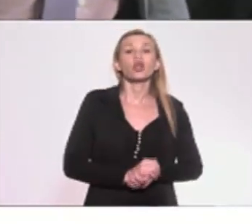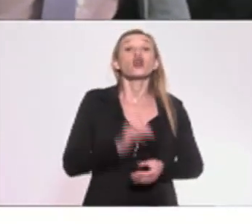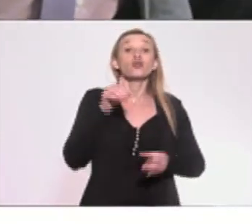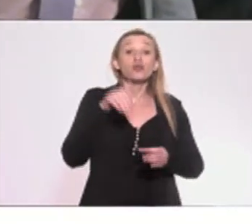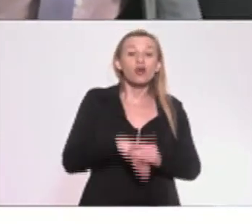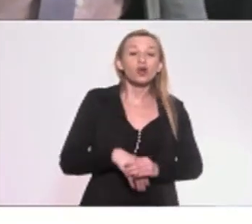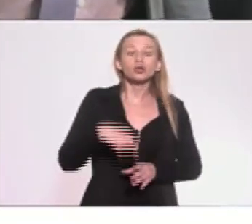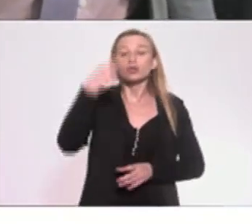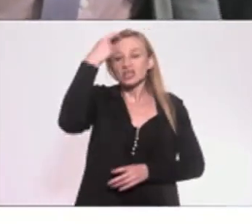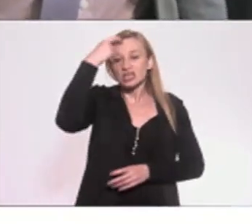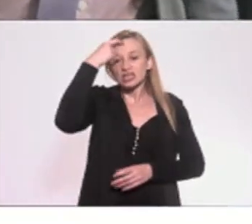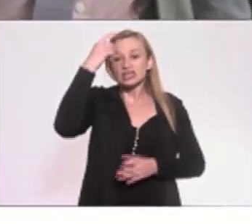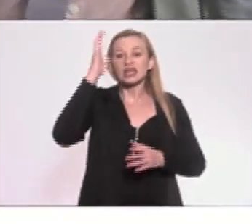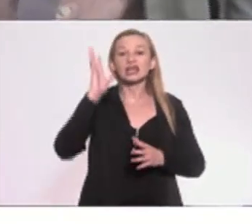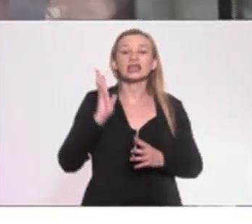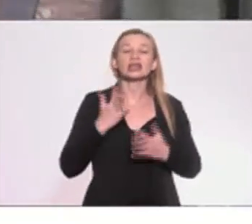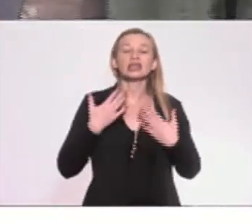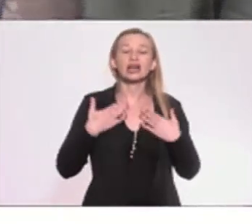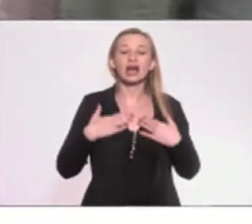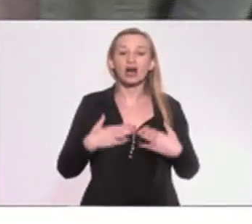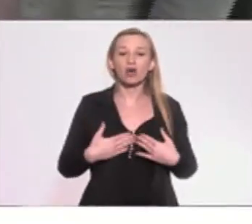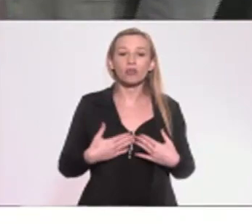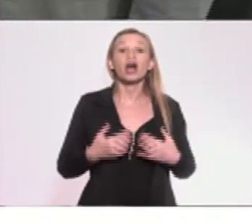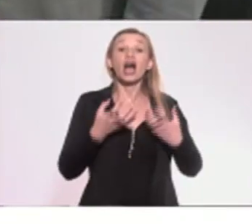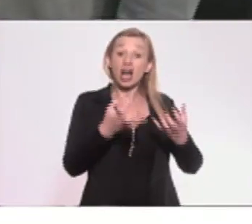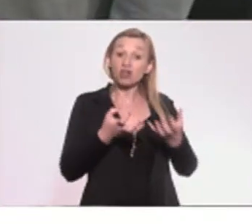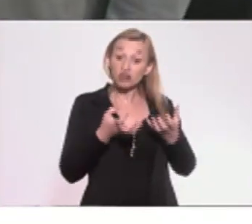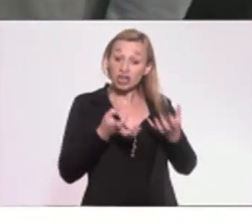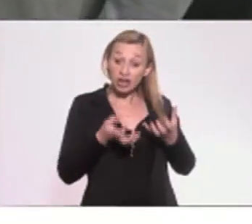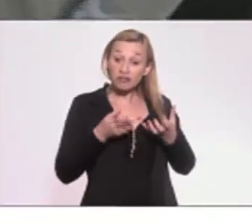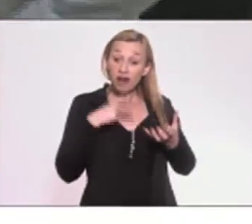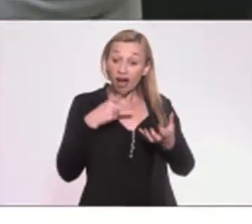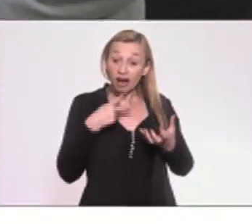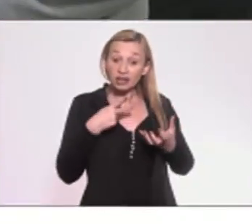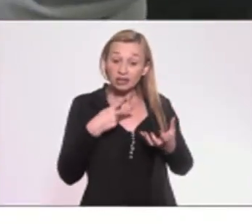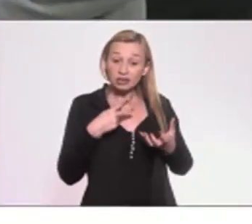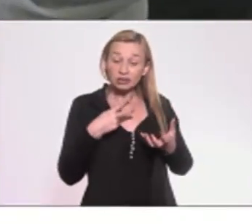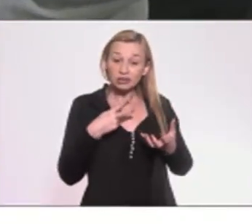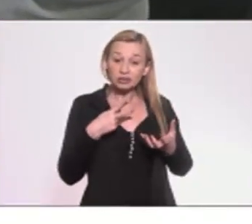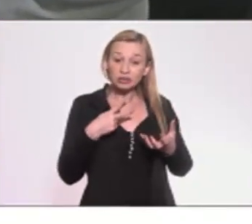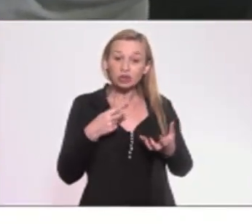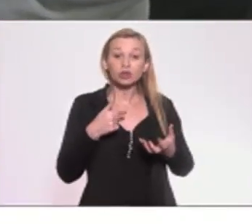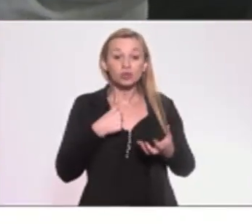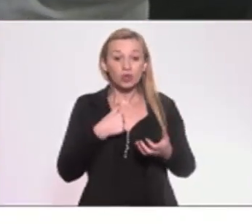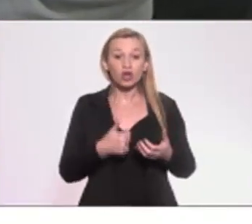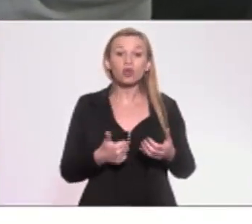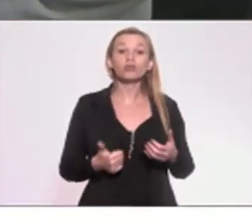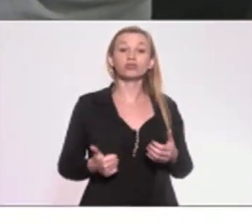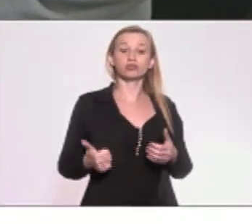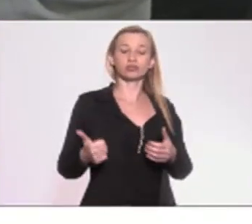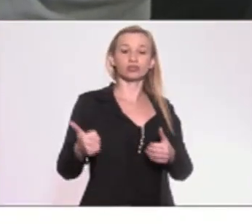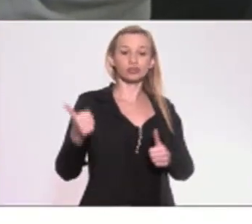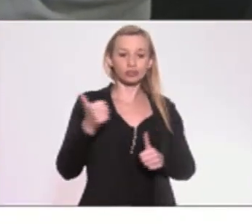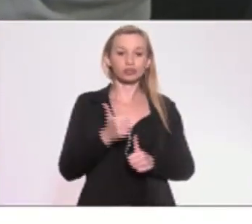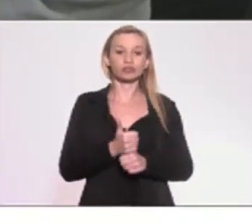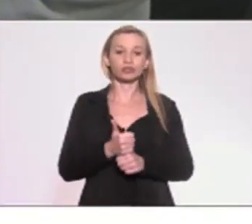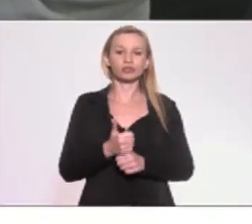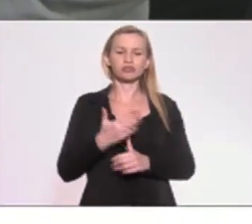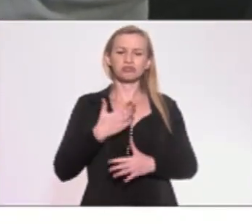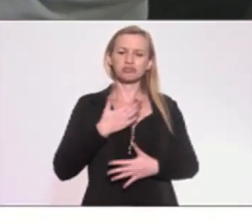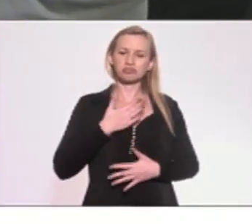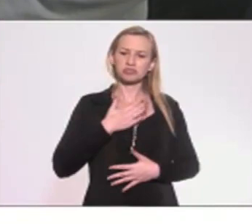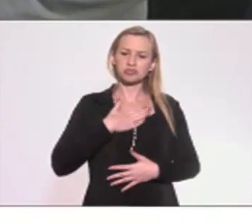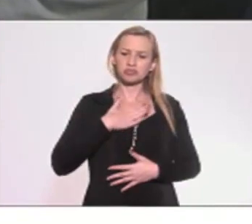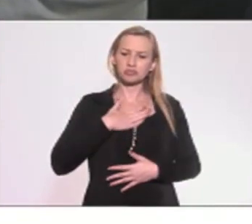Voto com a minha consciência. Agora, quero dizer que quando assumi o meu mandato,